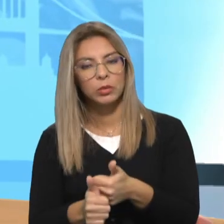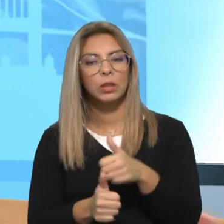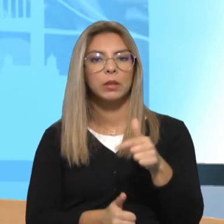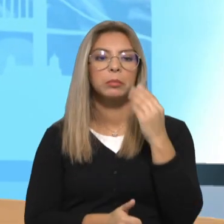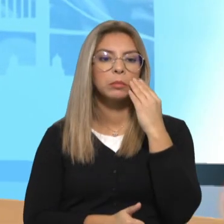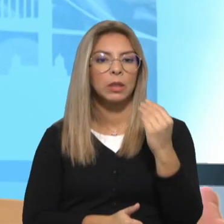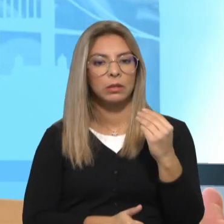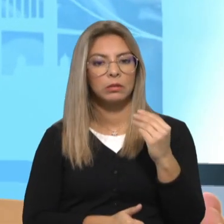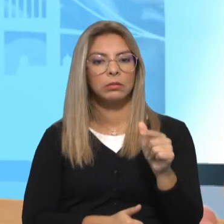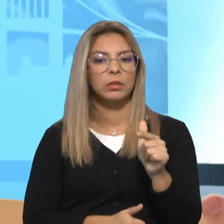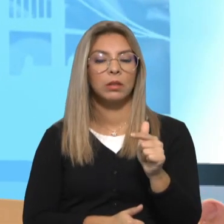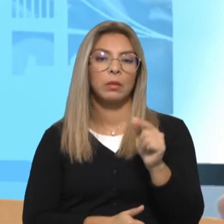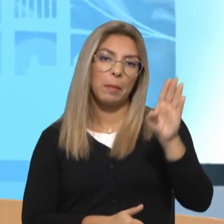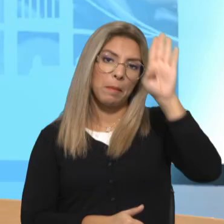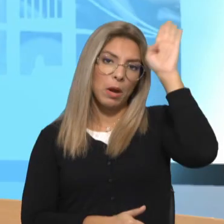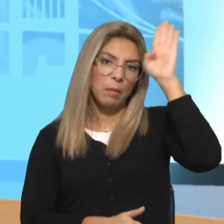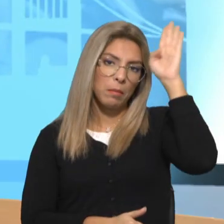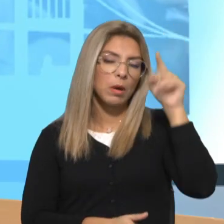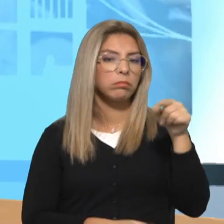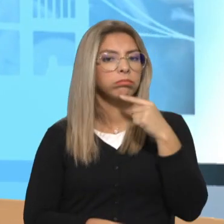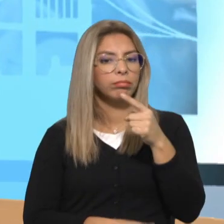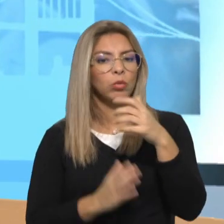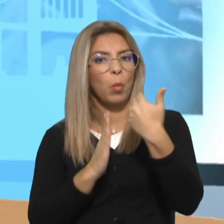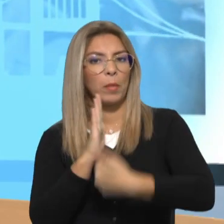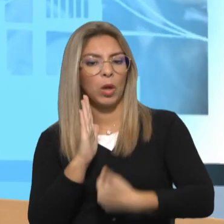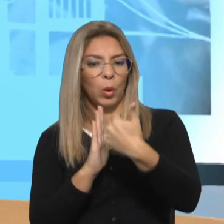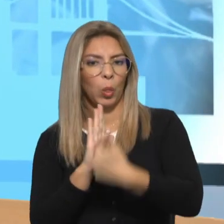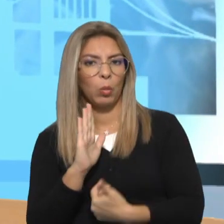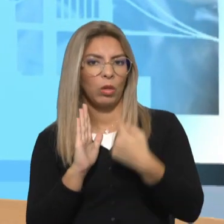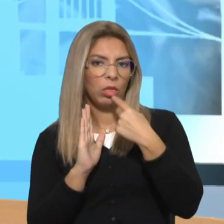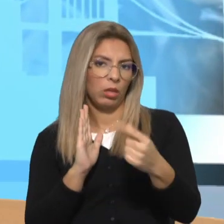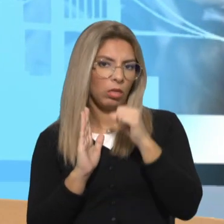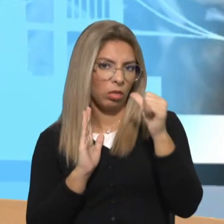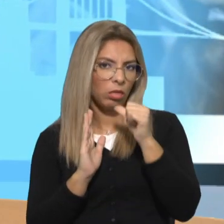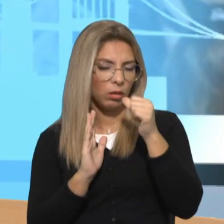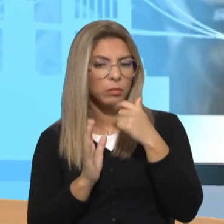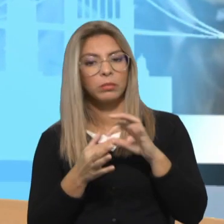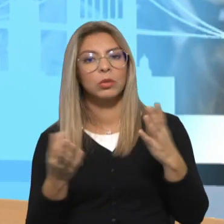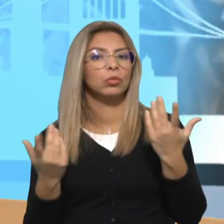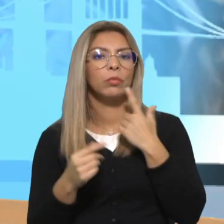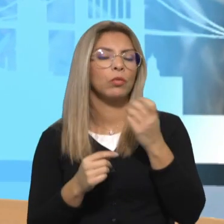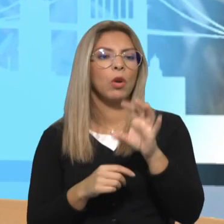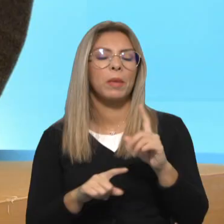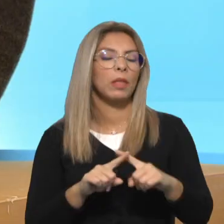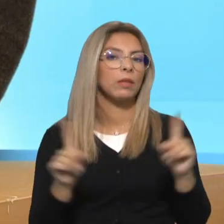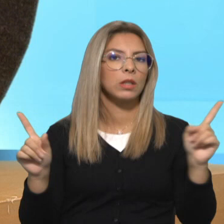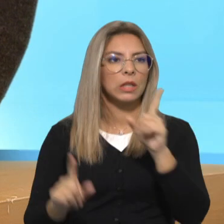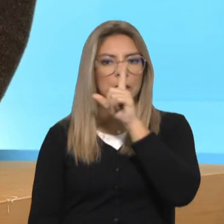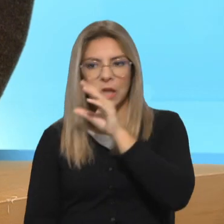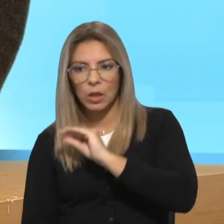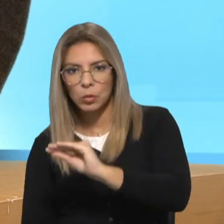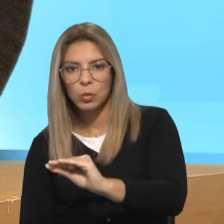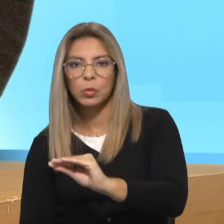depois no sínodo e no documento do sínodo vem muito expresso, não é? Porque, de facto, os dons são diferentes. Quer dizer, o silêncio é uma